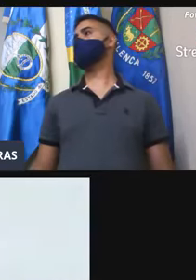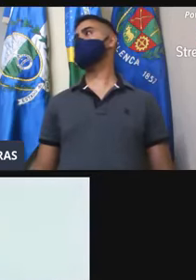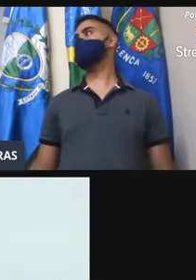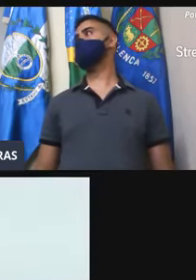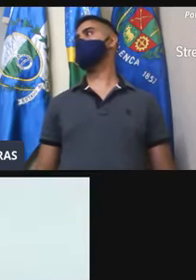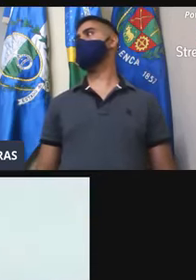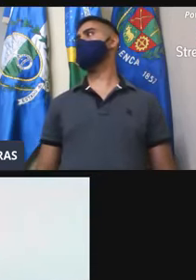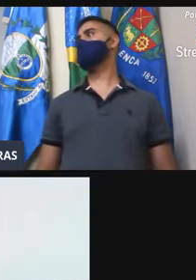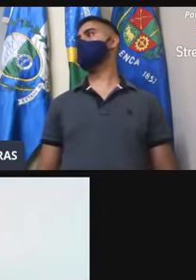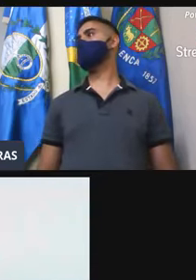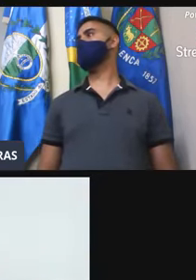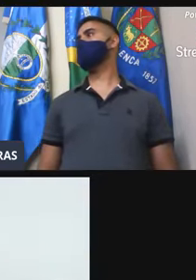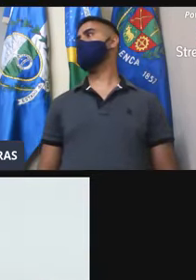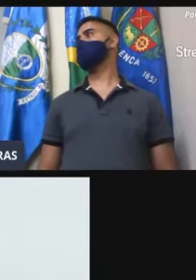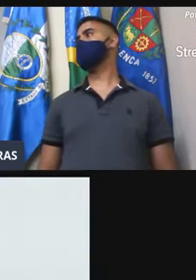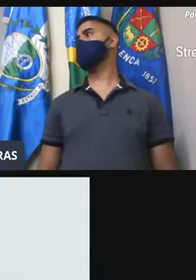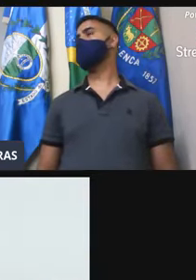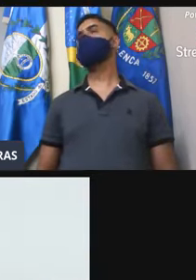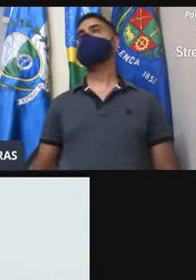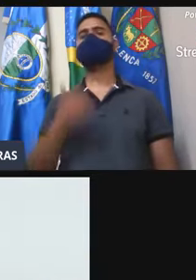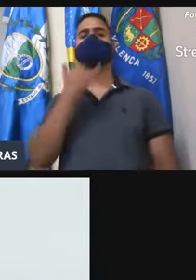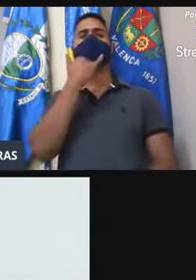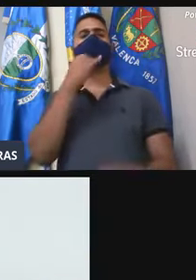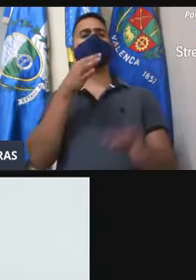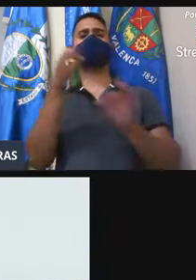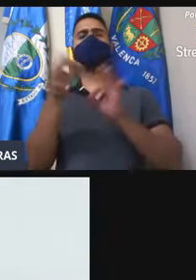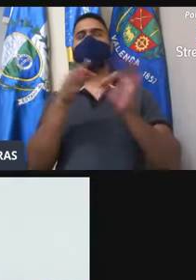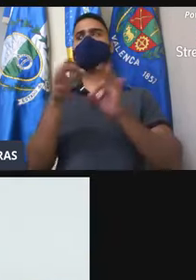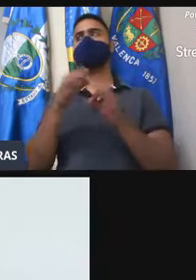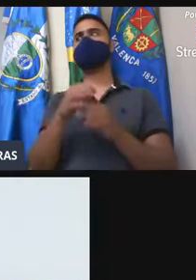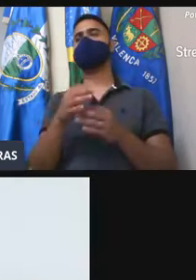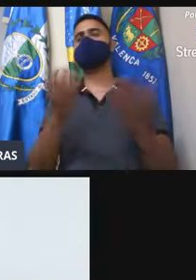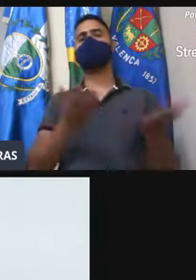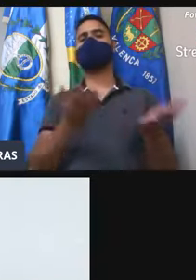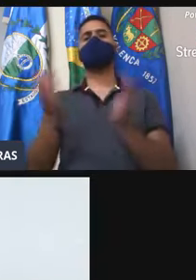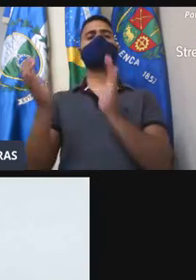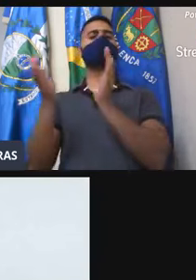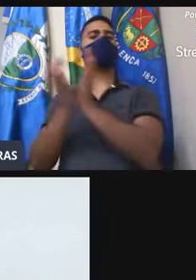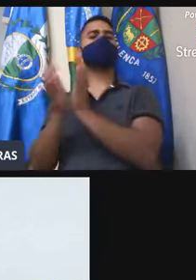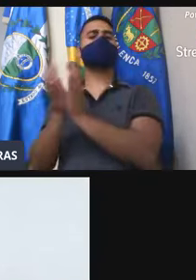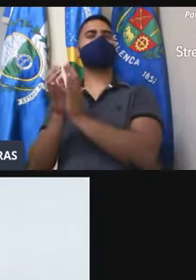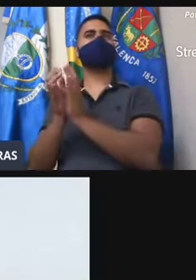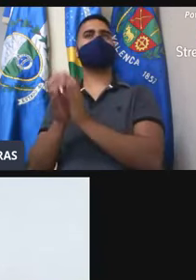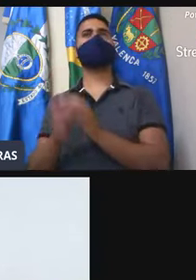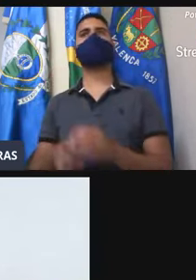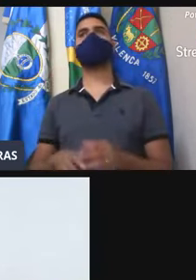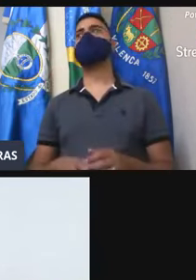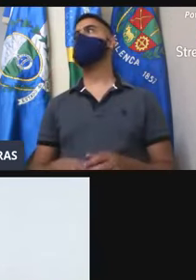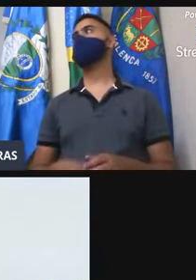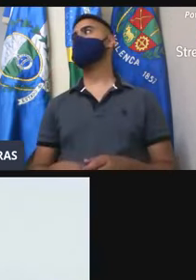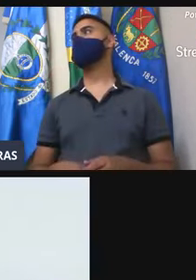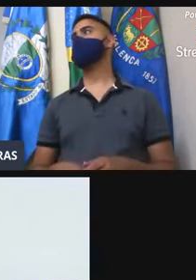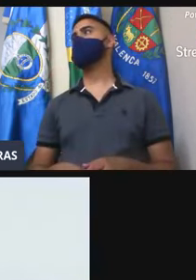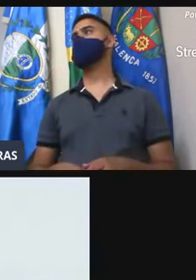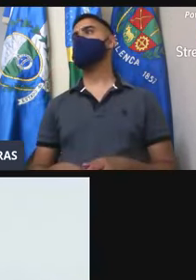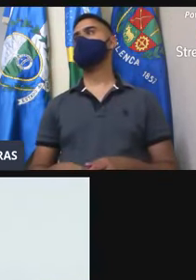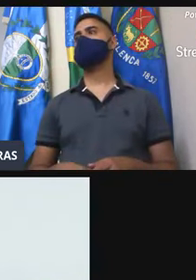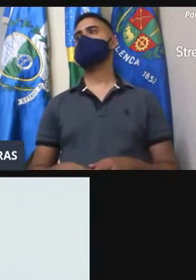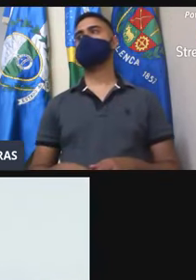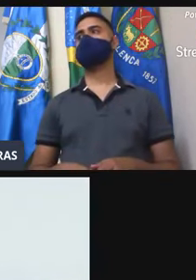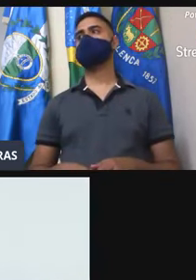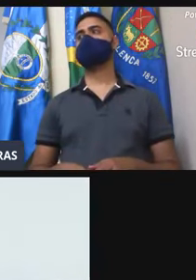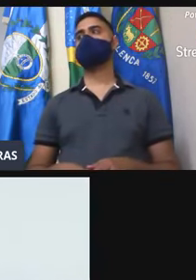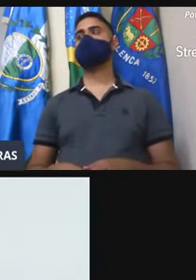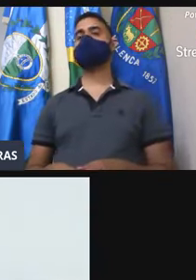de resolução. Projeto de resolução, erro foi meu, encaminha para a comissão. Encaminhado para a comissão, justiça e redação. Desculpa, presidente,